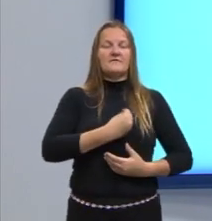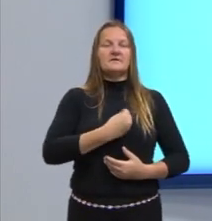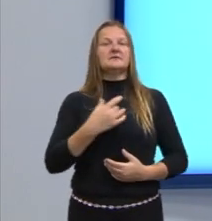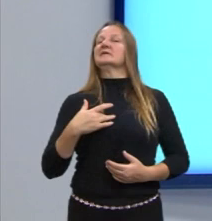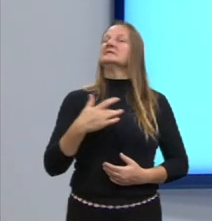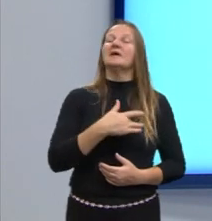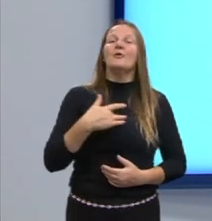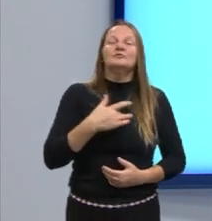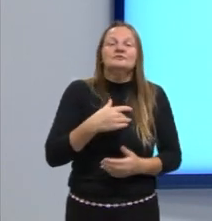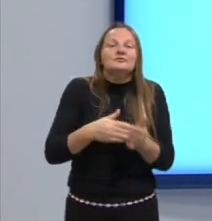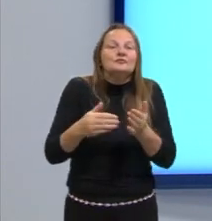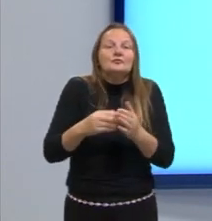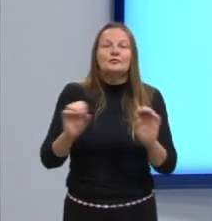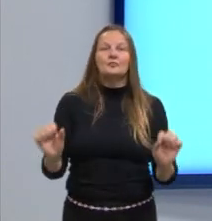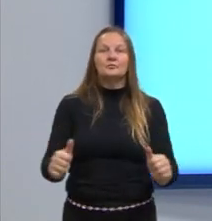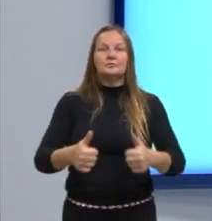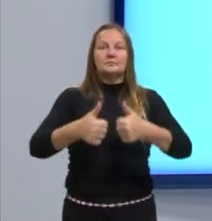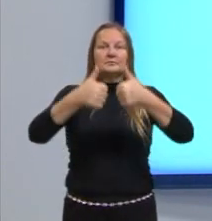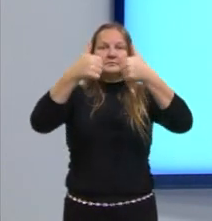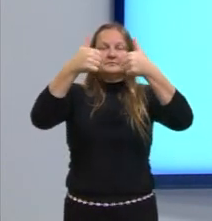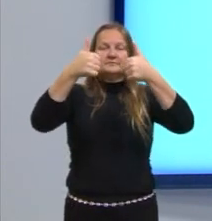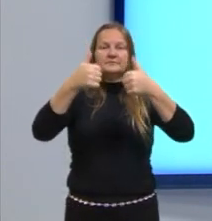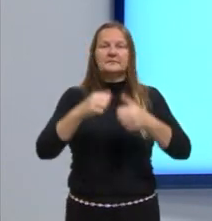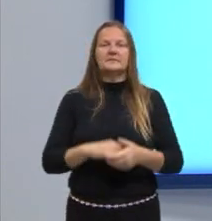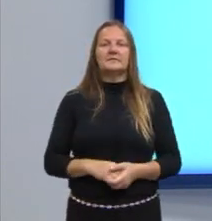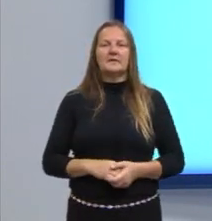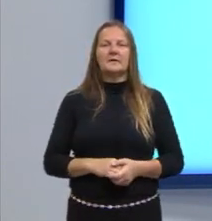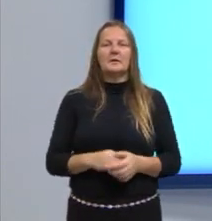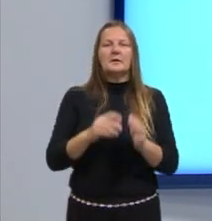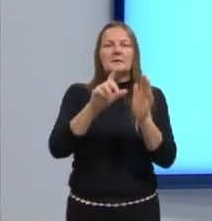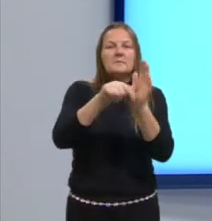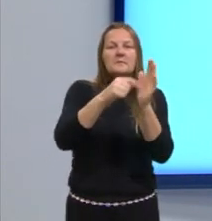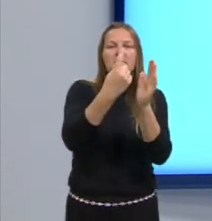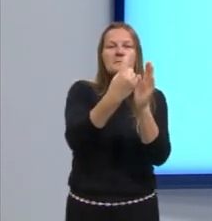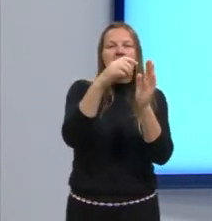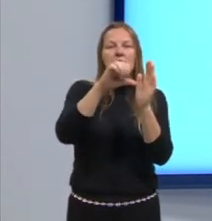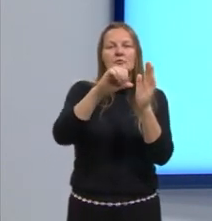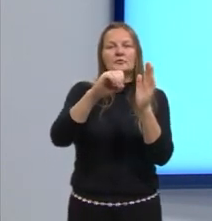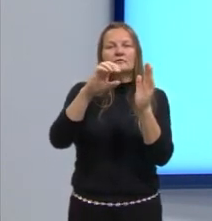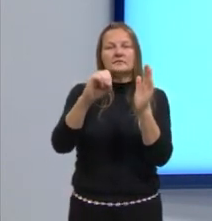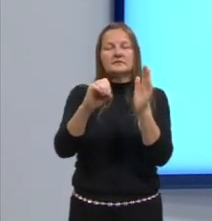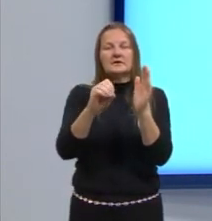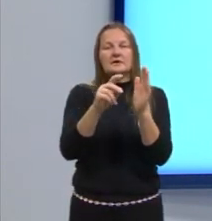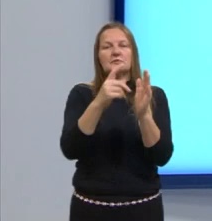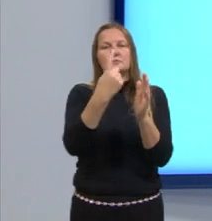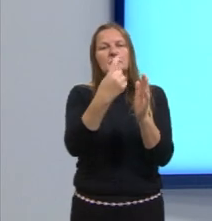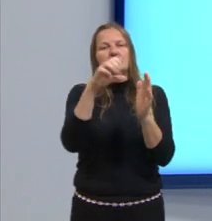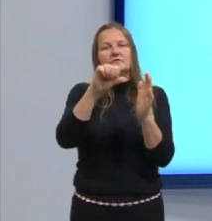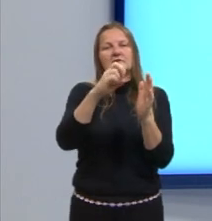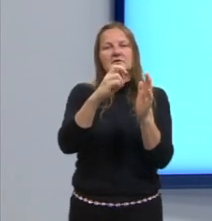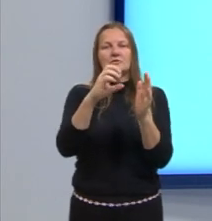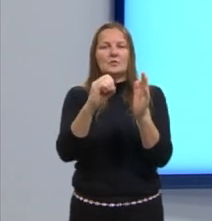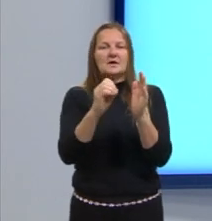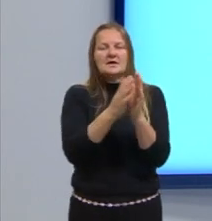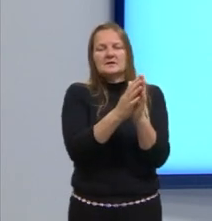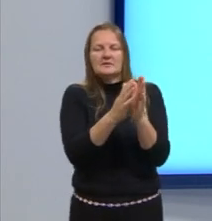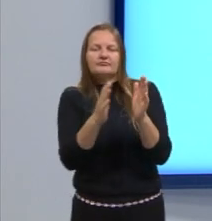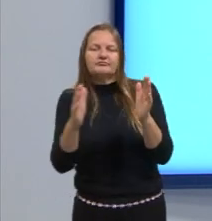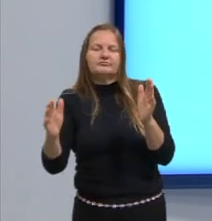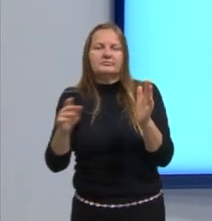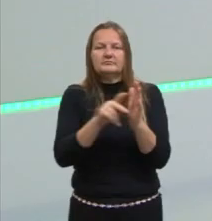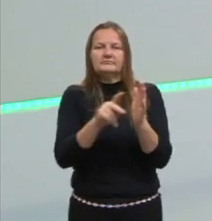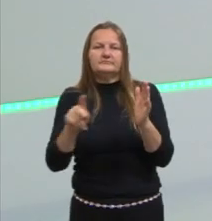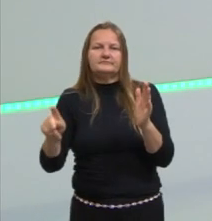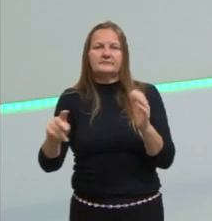tudo melhorou praticamente aproximadamente né Depois de 1900 1950 60 as coisas